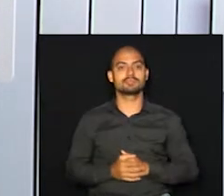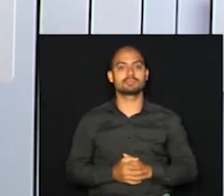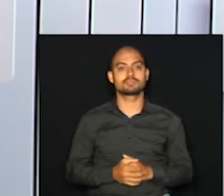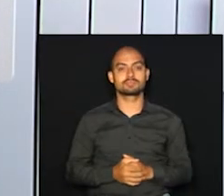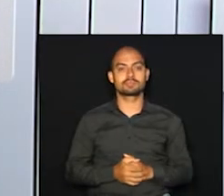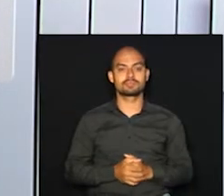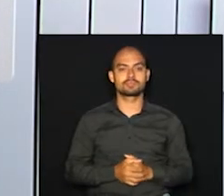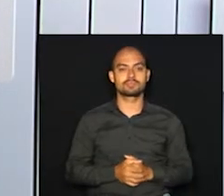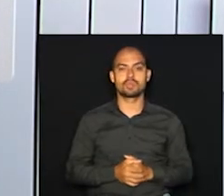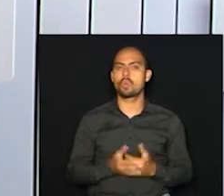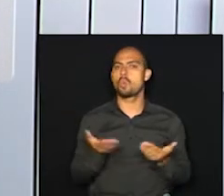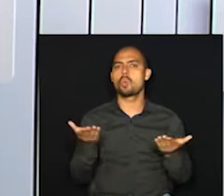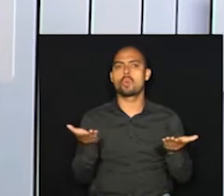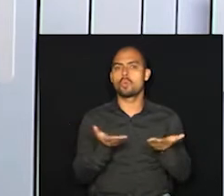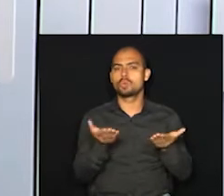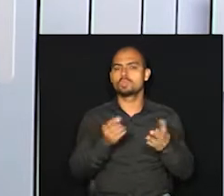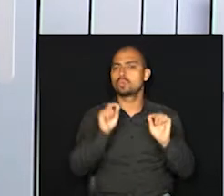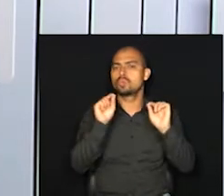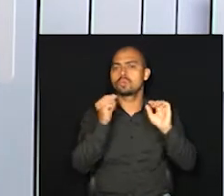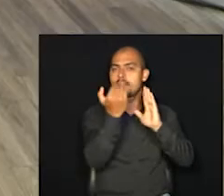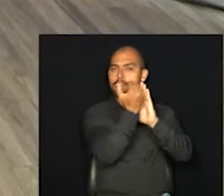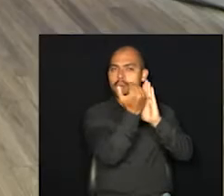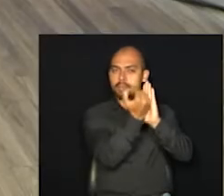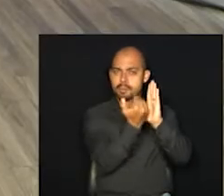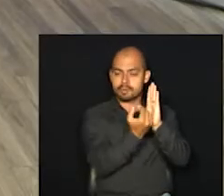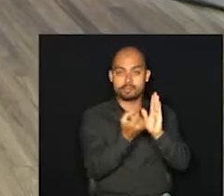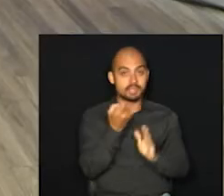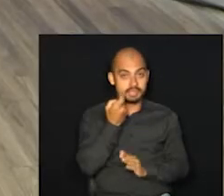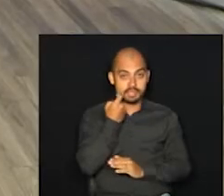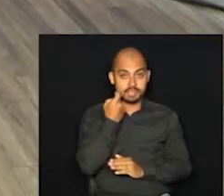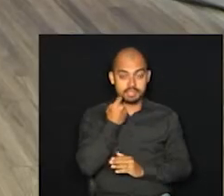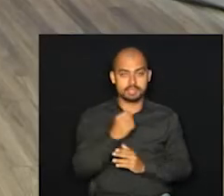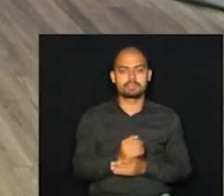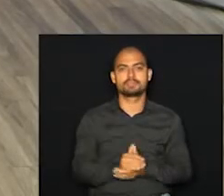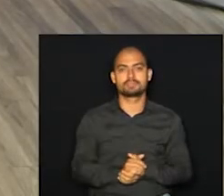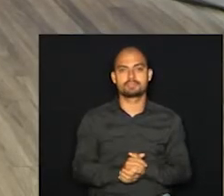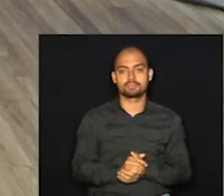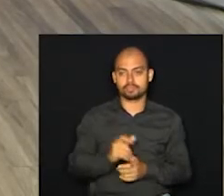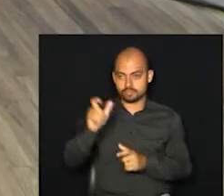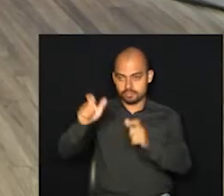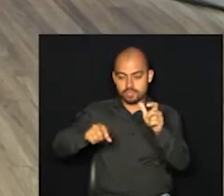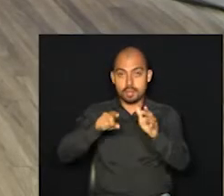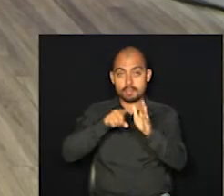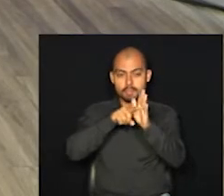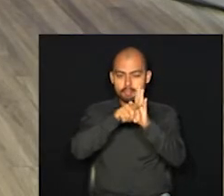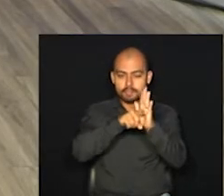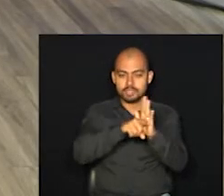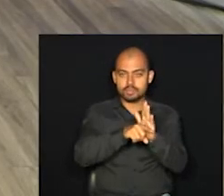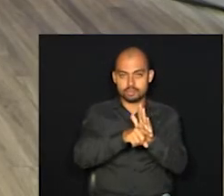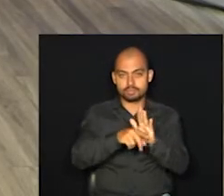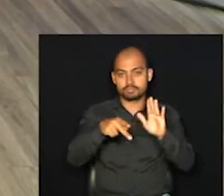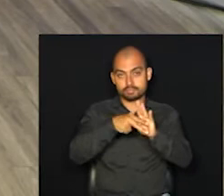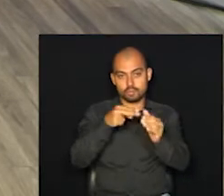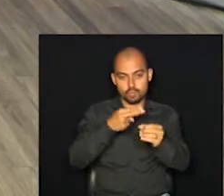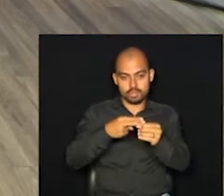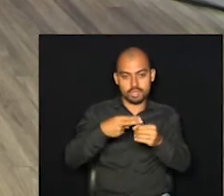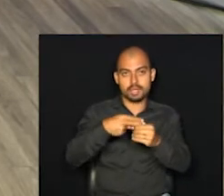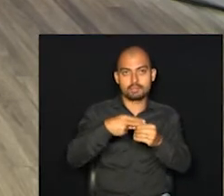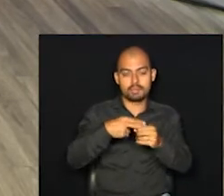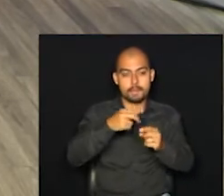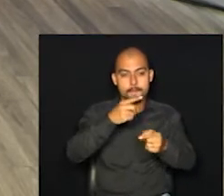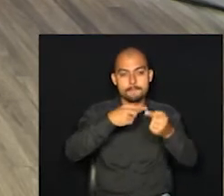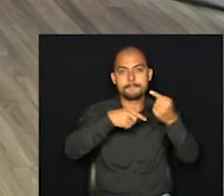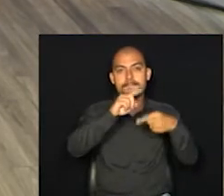978293776. E o que teremos nesta sexta-feira? Pesquisadores da Unicamp conseguiram desenvolver